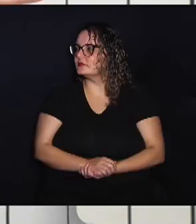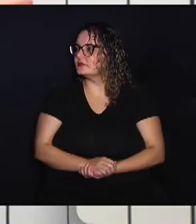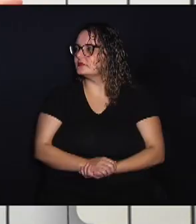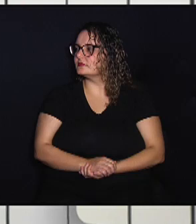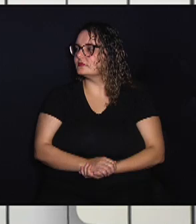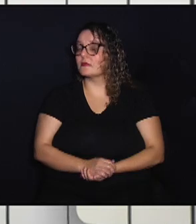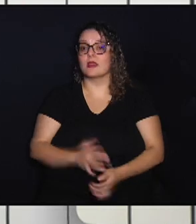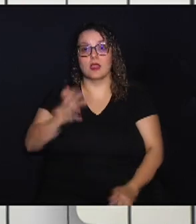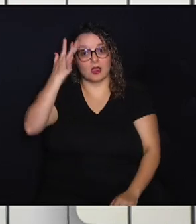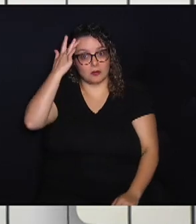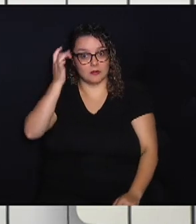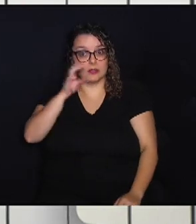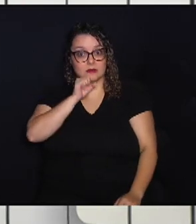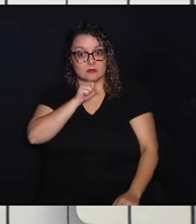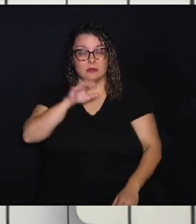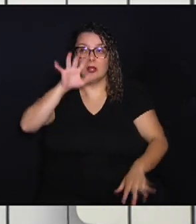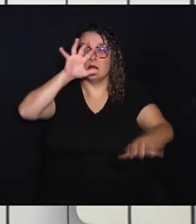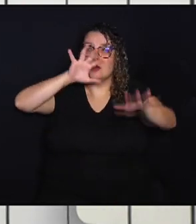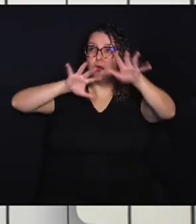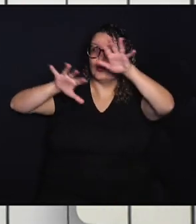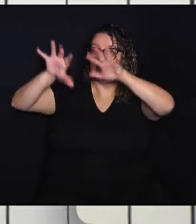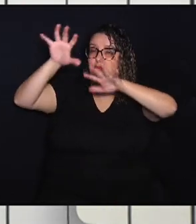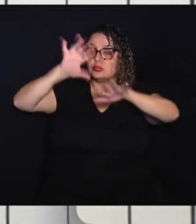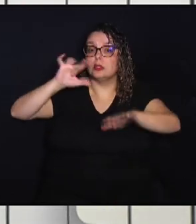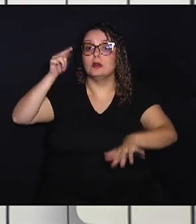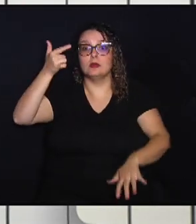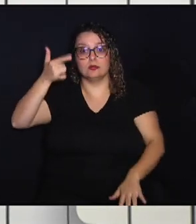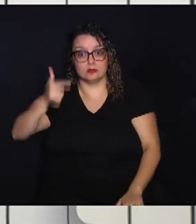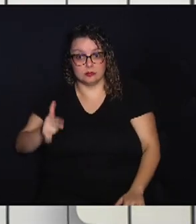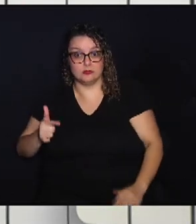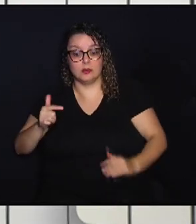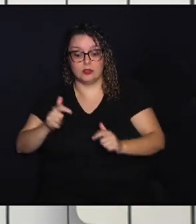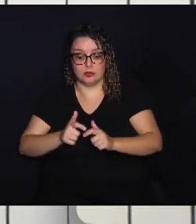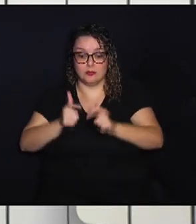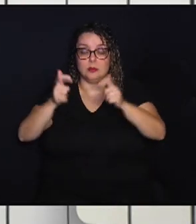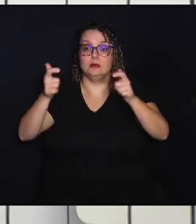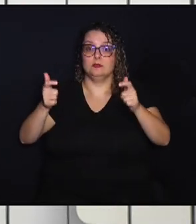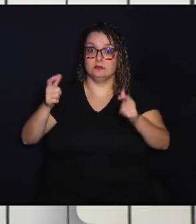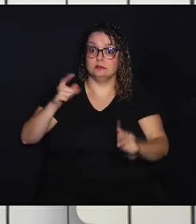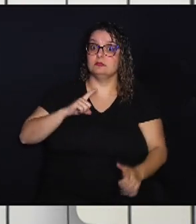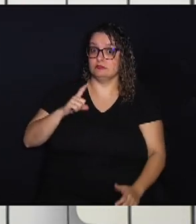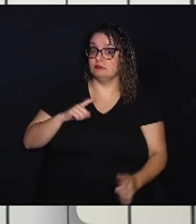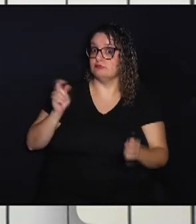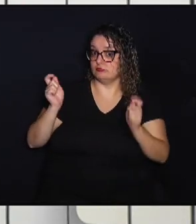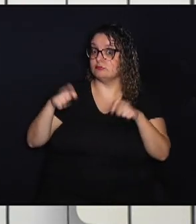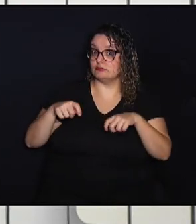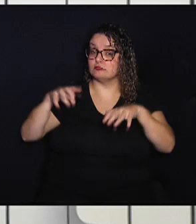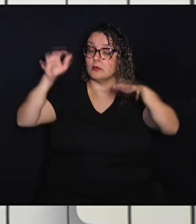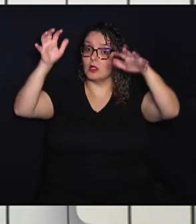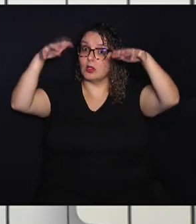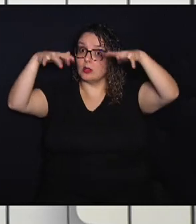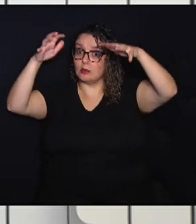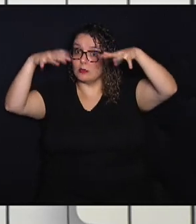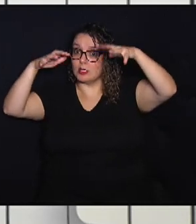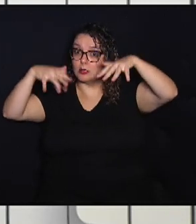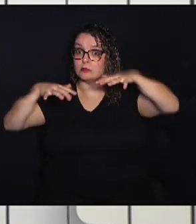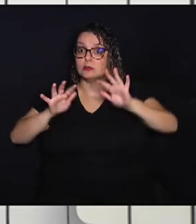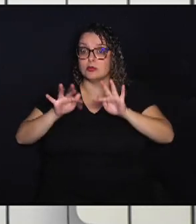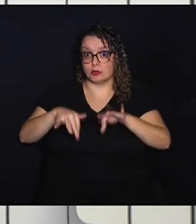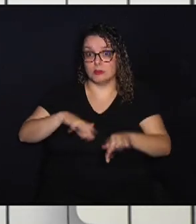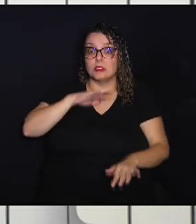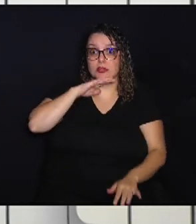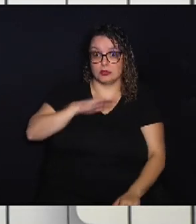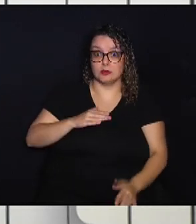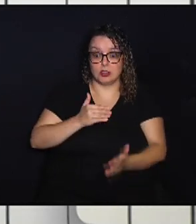Amanhã, no sábado, a nebulosidade continua em alta. Existe até uma possibilidade de chuva para o fim da tarde